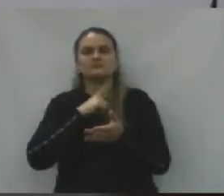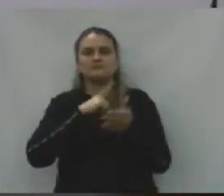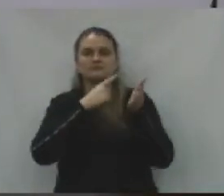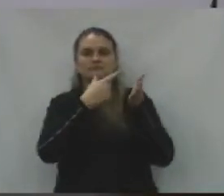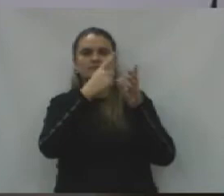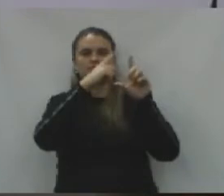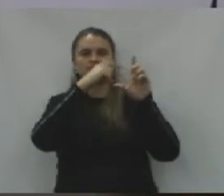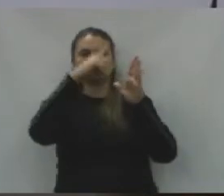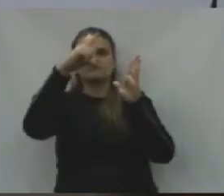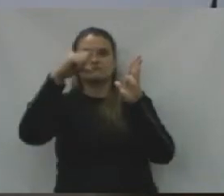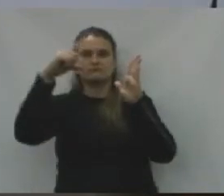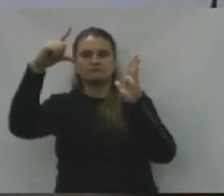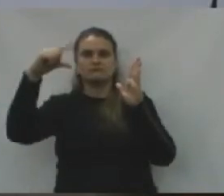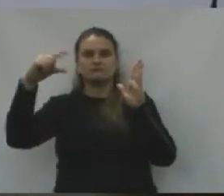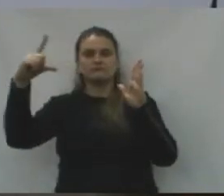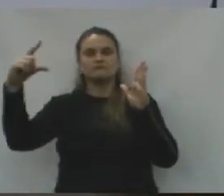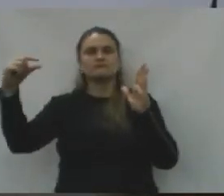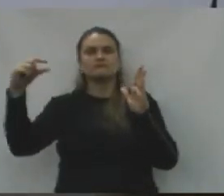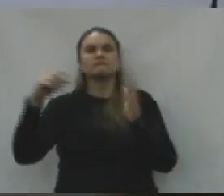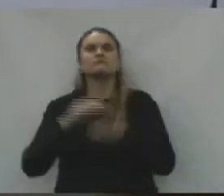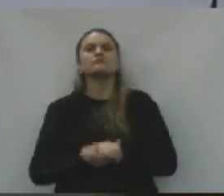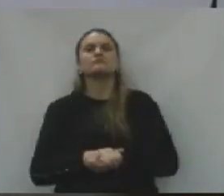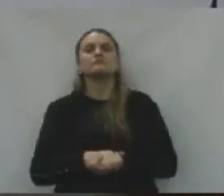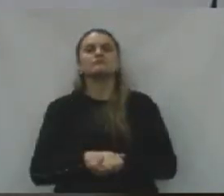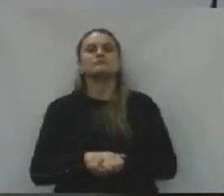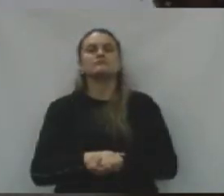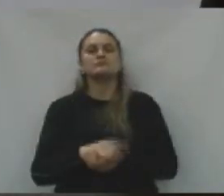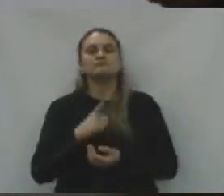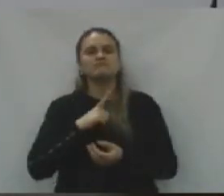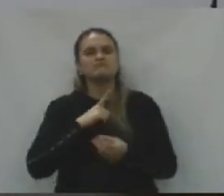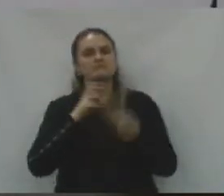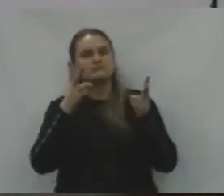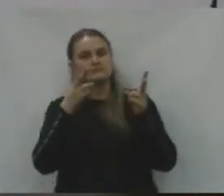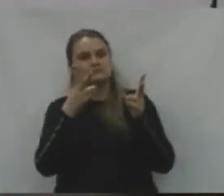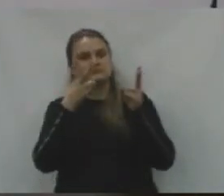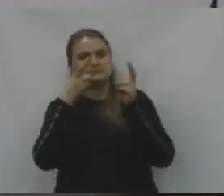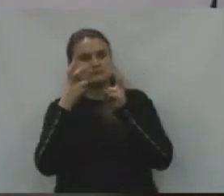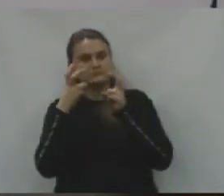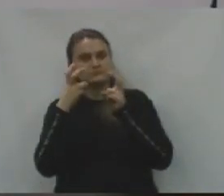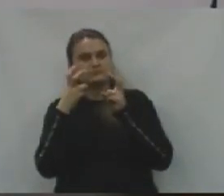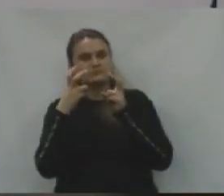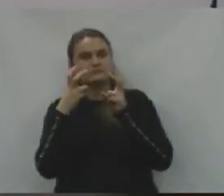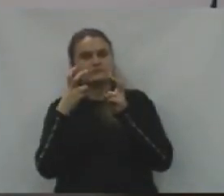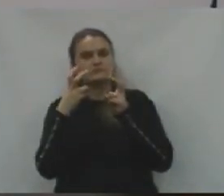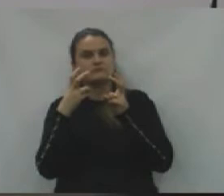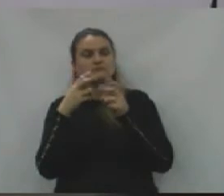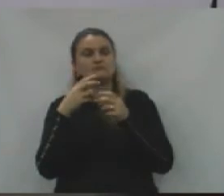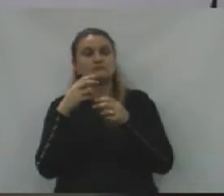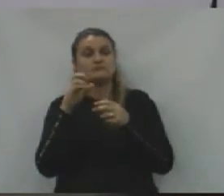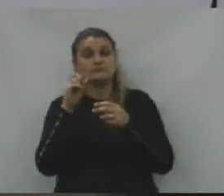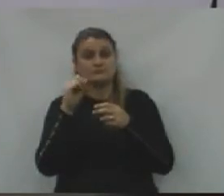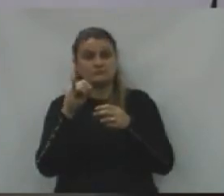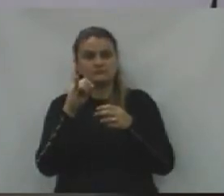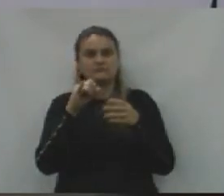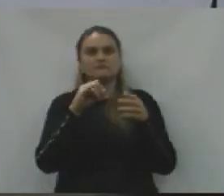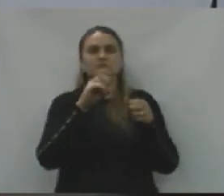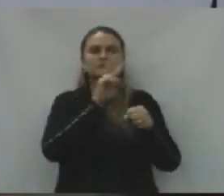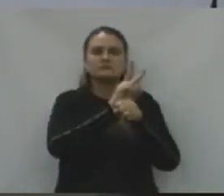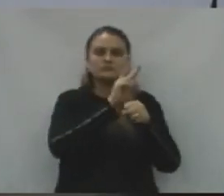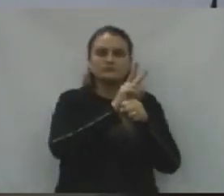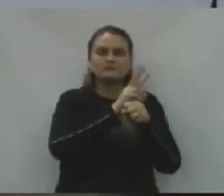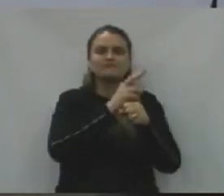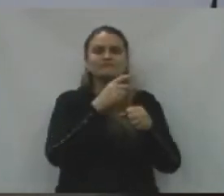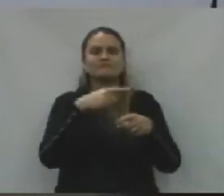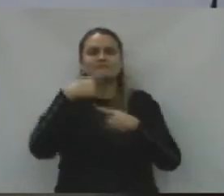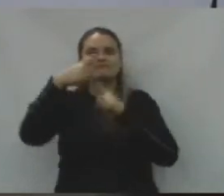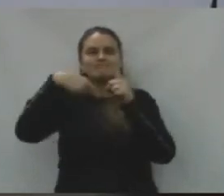especial aqui, mantendo sempre em direção a uma linha de tendência, em que observamos, lógico, quanto maior a manutenção,